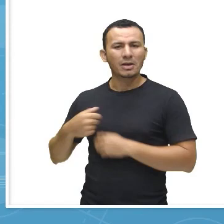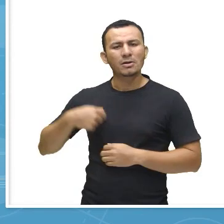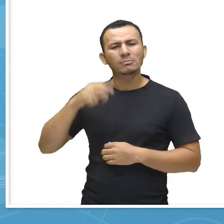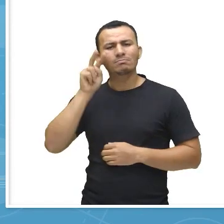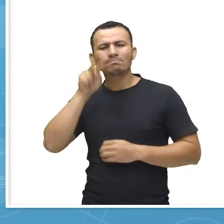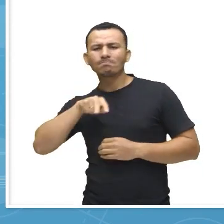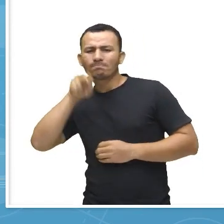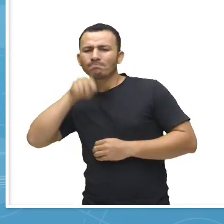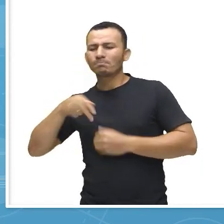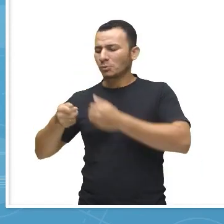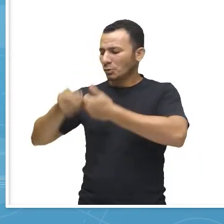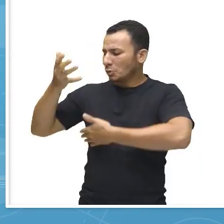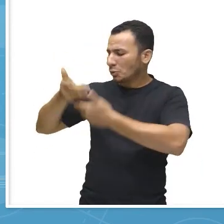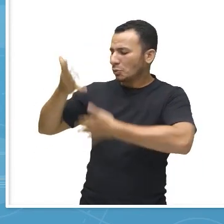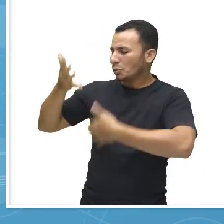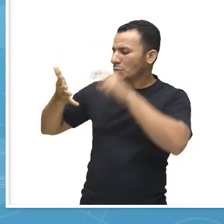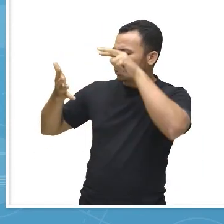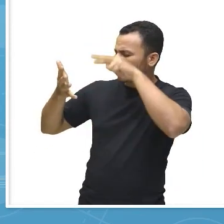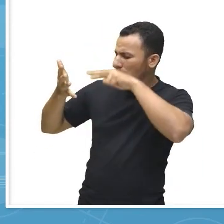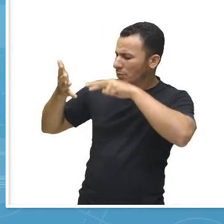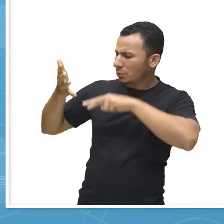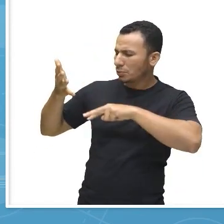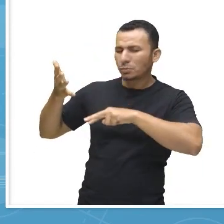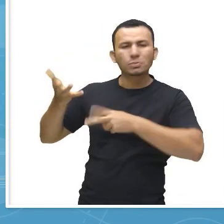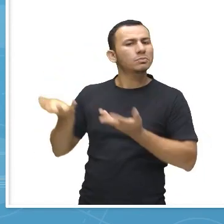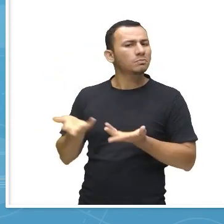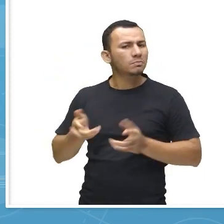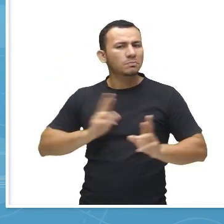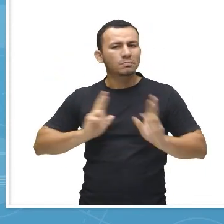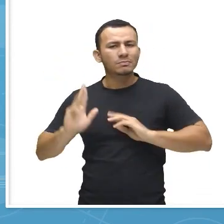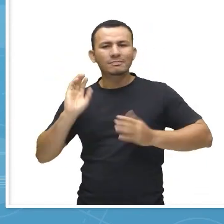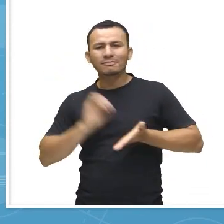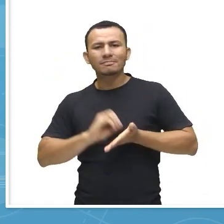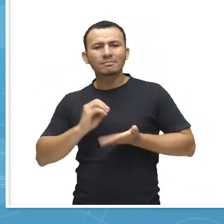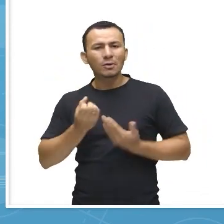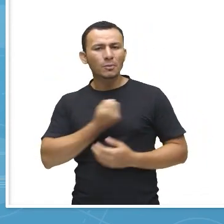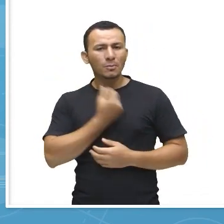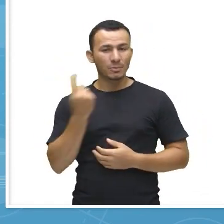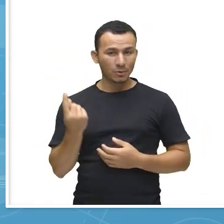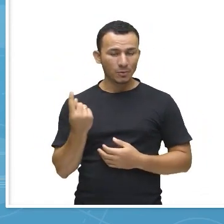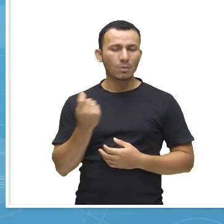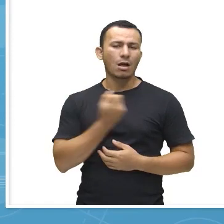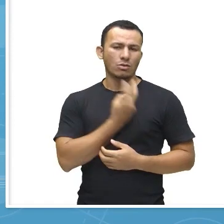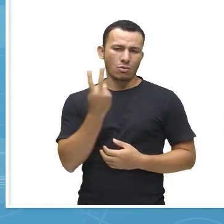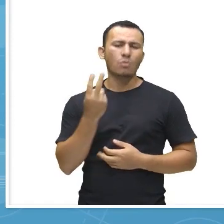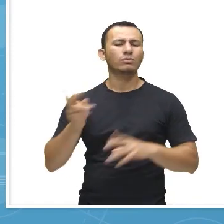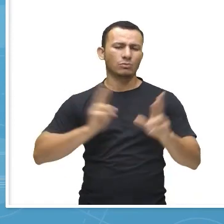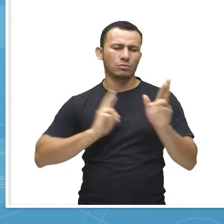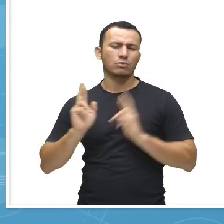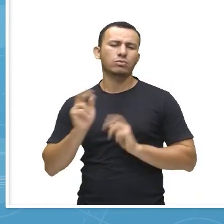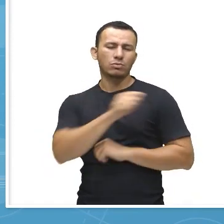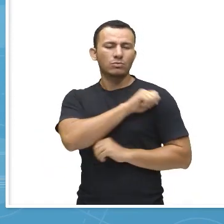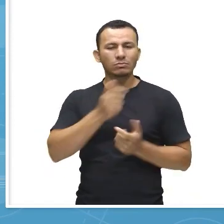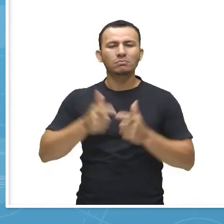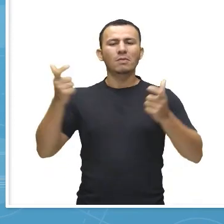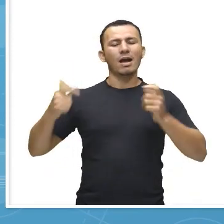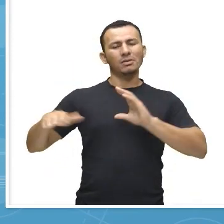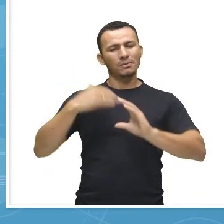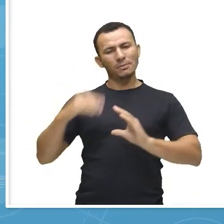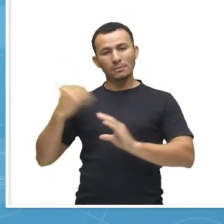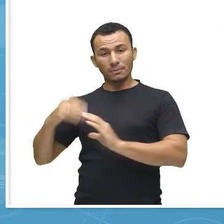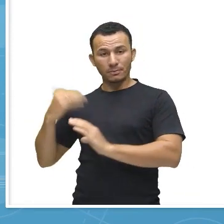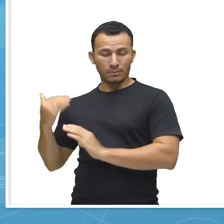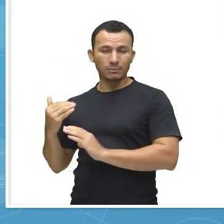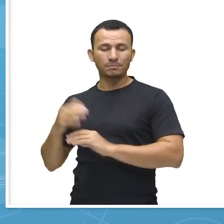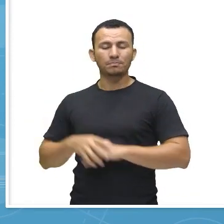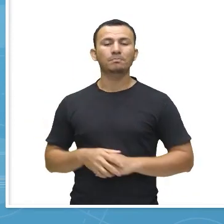no chat, vocês tiveram uma certa dificuldade em conseguir responder a questão 1, mas a questão 2 aí praticamente todo mundo participando. E eu